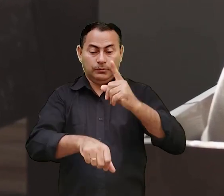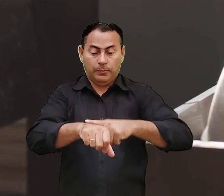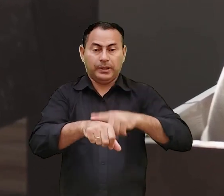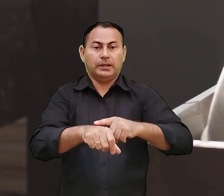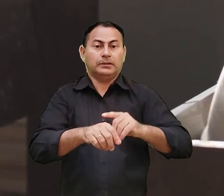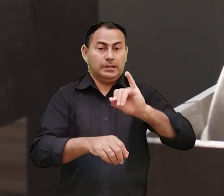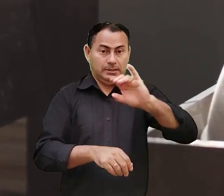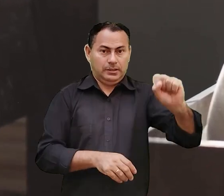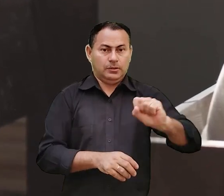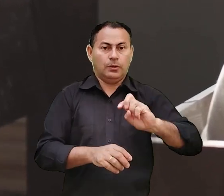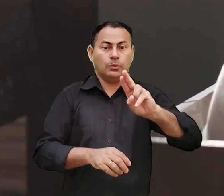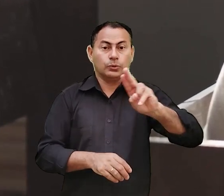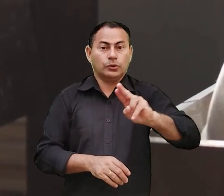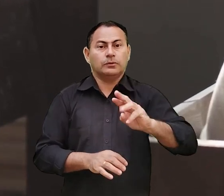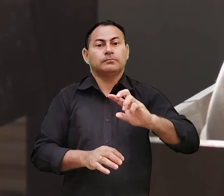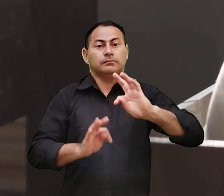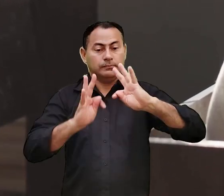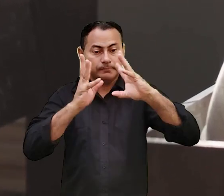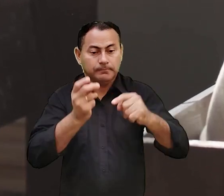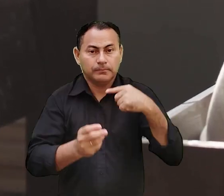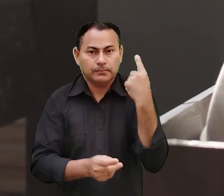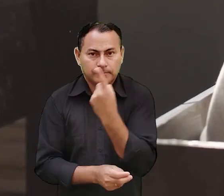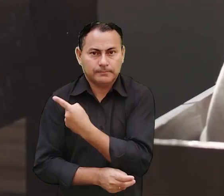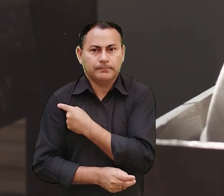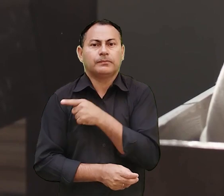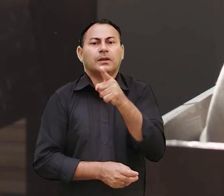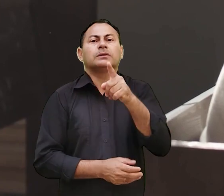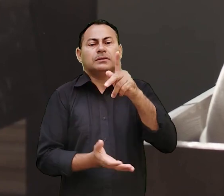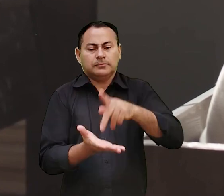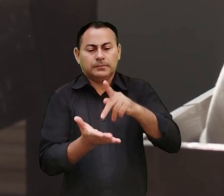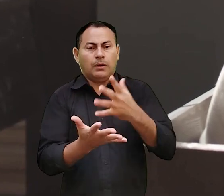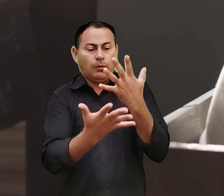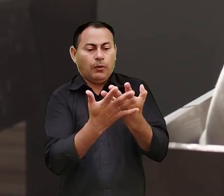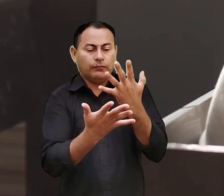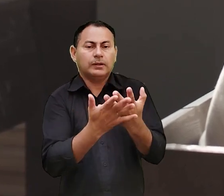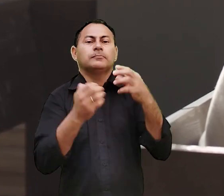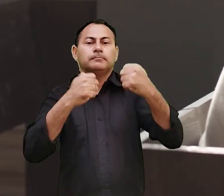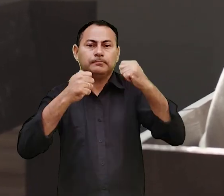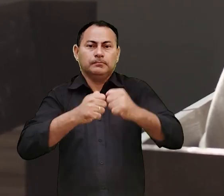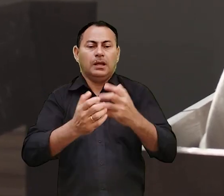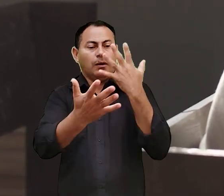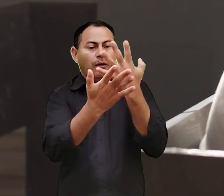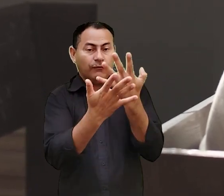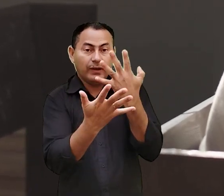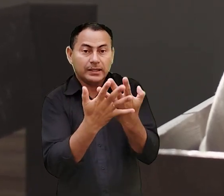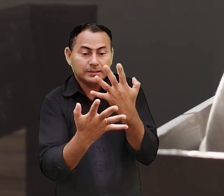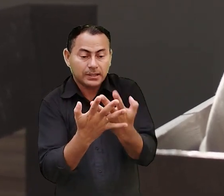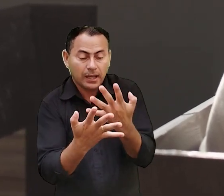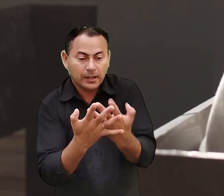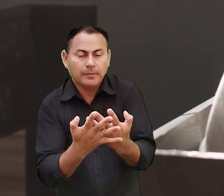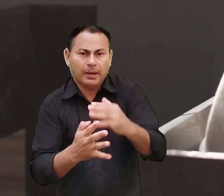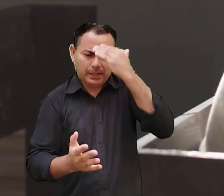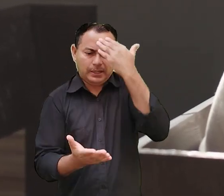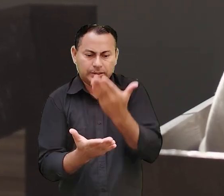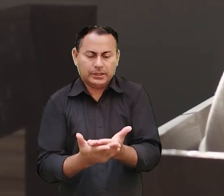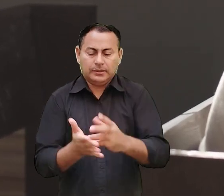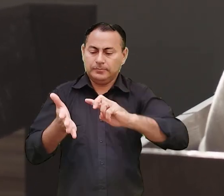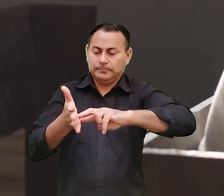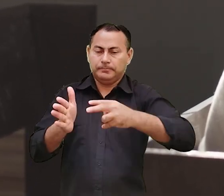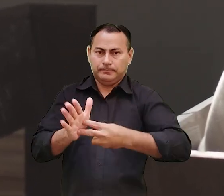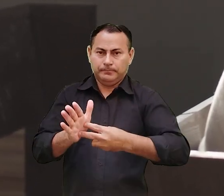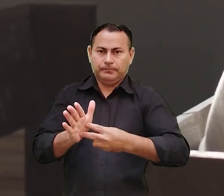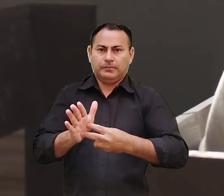segunda vez que ele usou a expressão todos nós, então você está realmente confessando o que precisa confessar para crer